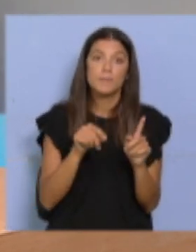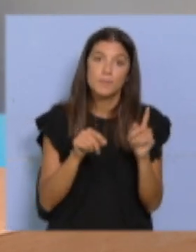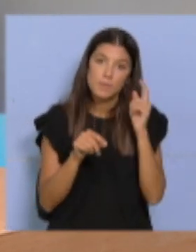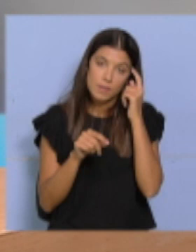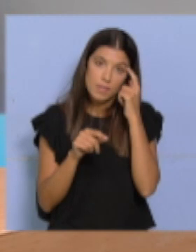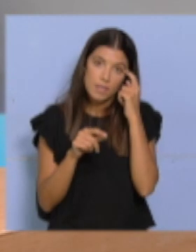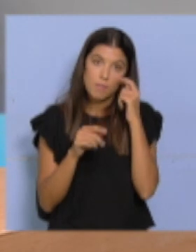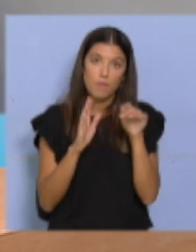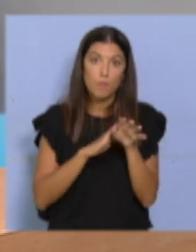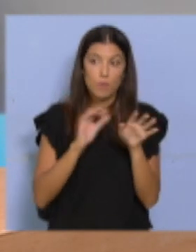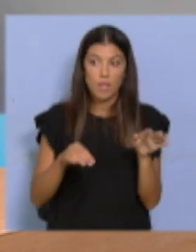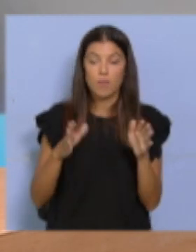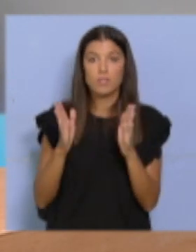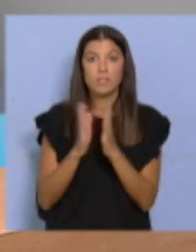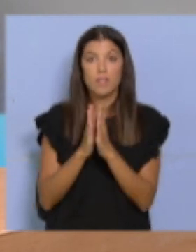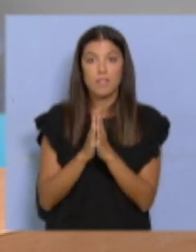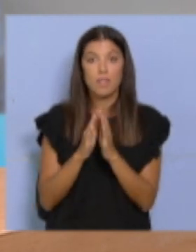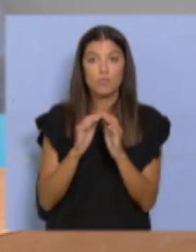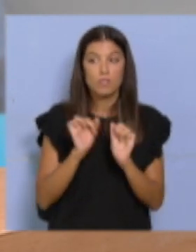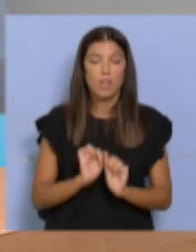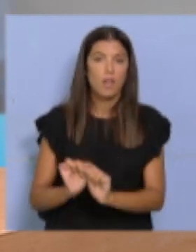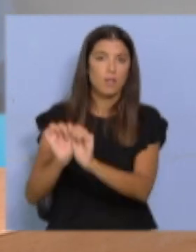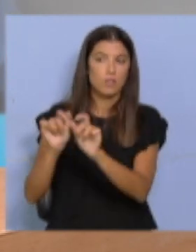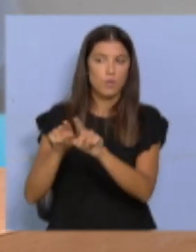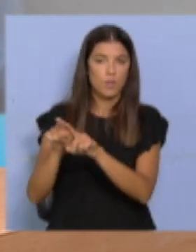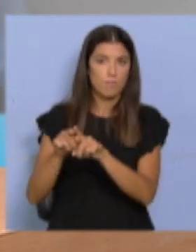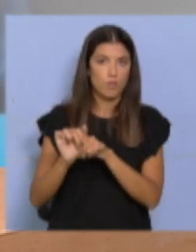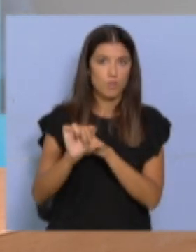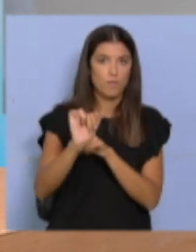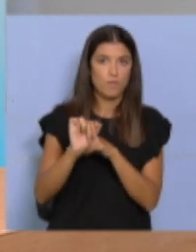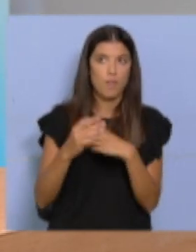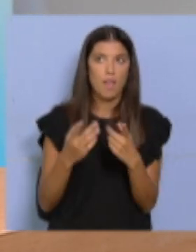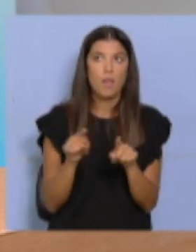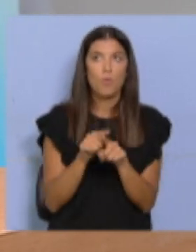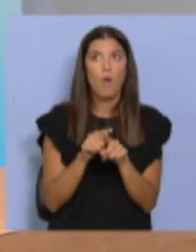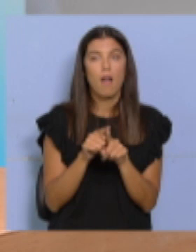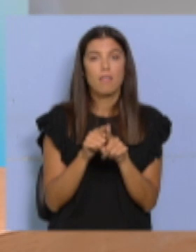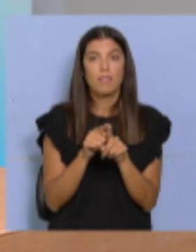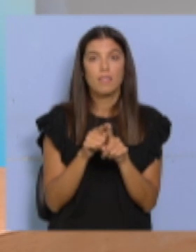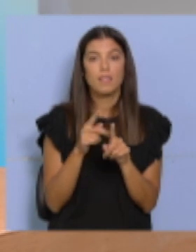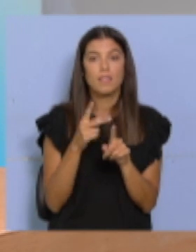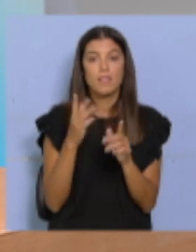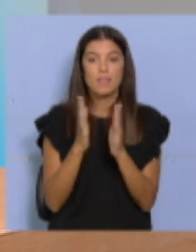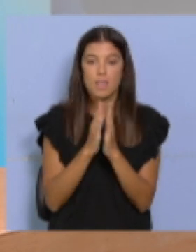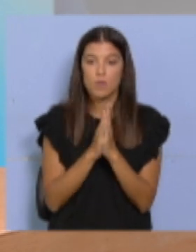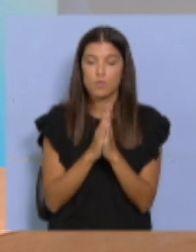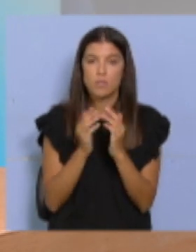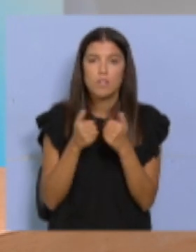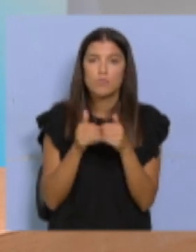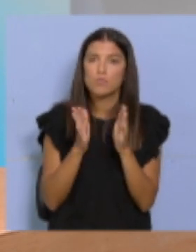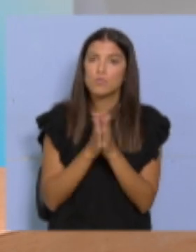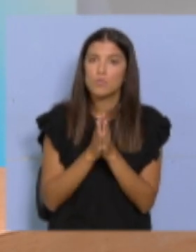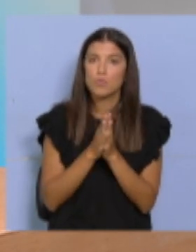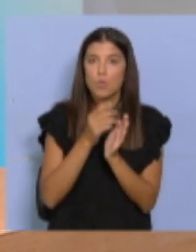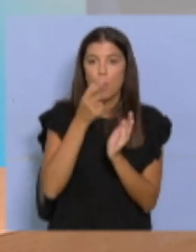irmãos judeus. Então a sua vida é vivida nesta chave essencial. Deus é tudo, o homem é